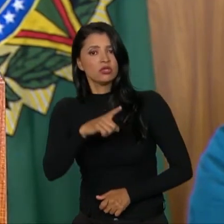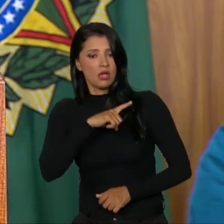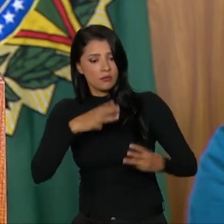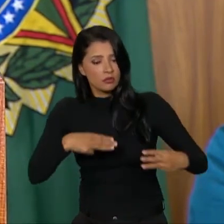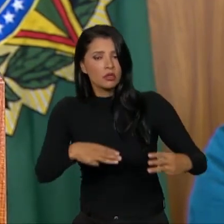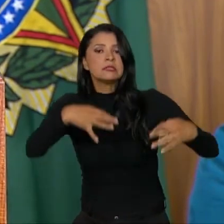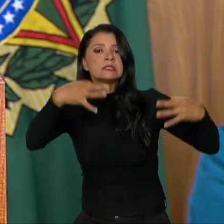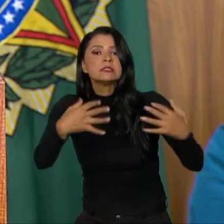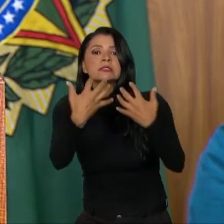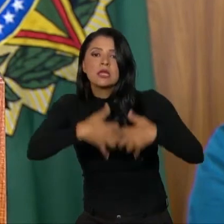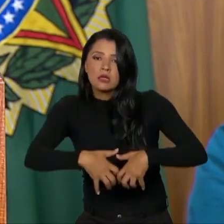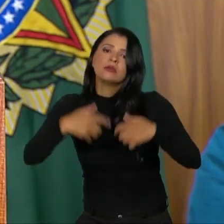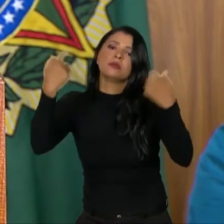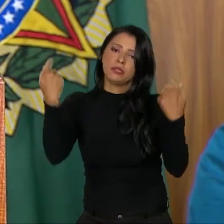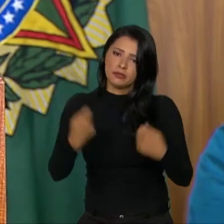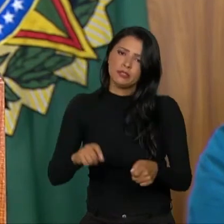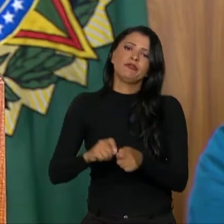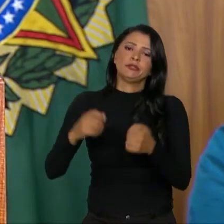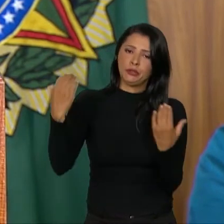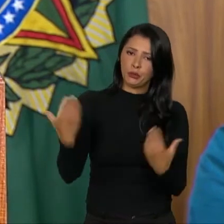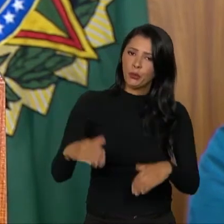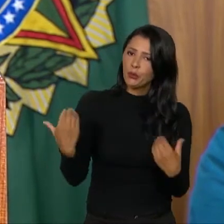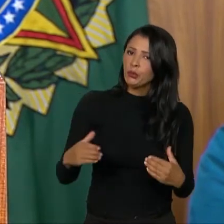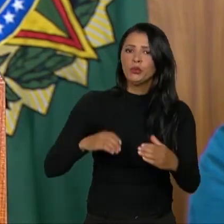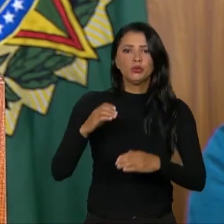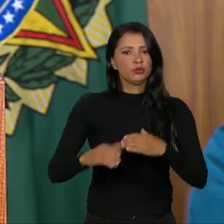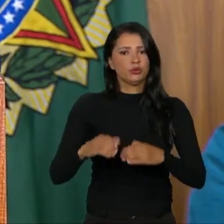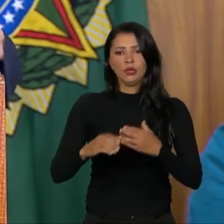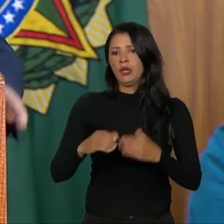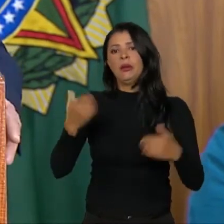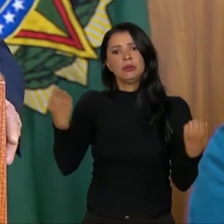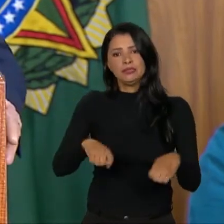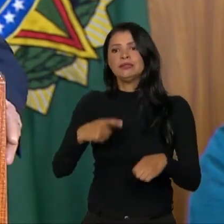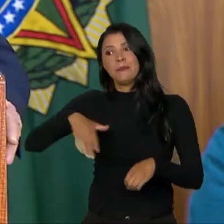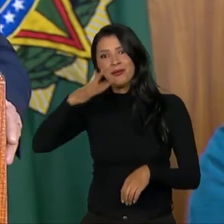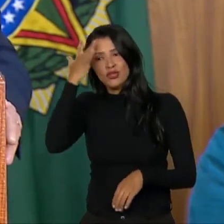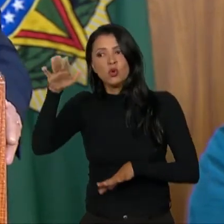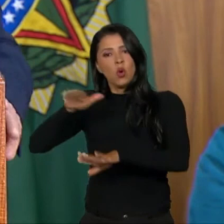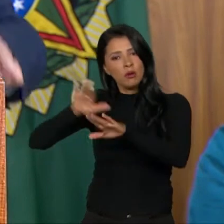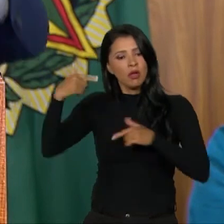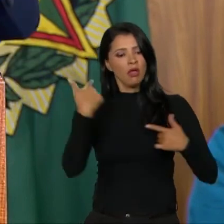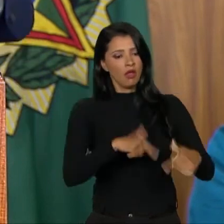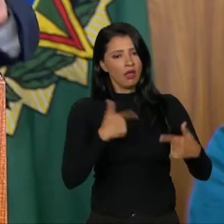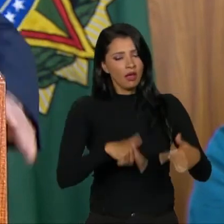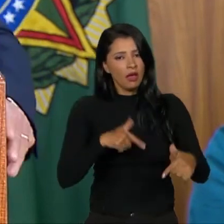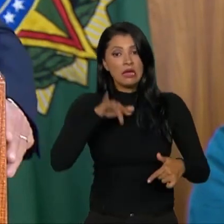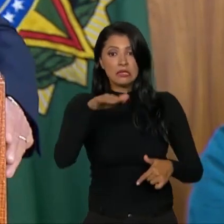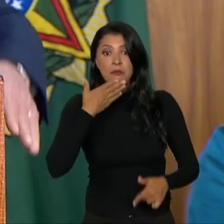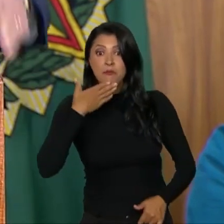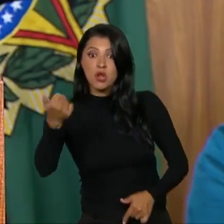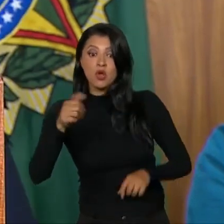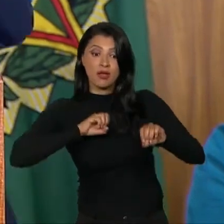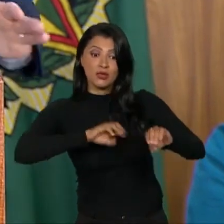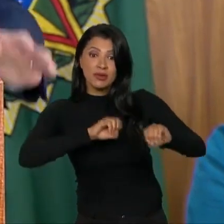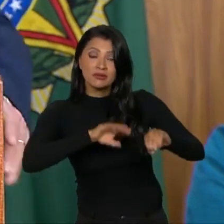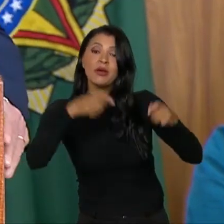funcione corretamente, a gente vai ter que fazer concurso e a gente vai ter que colocar mais gente para trabalhar. Se a gente quiser melhorar a educação,